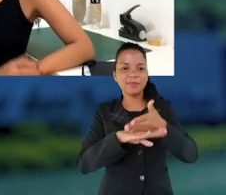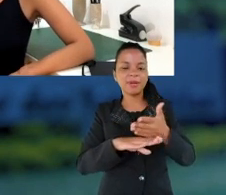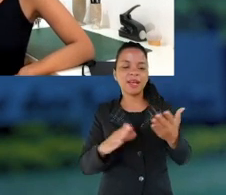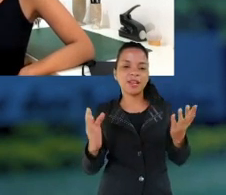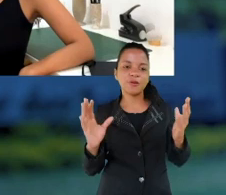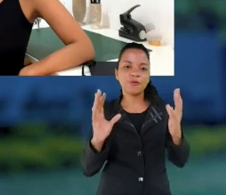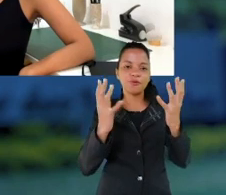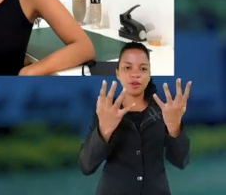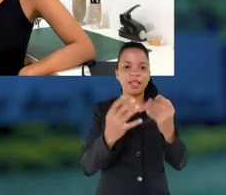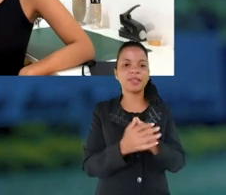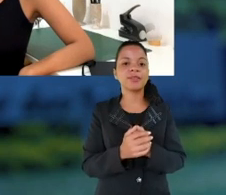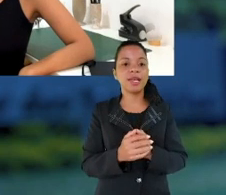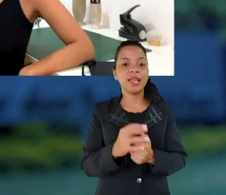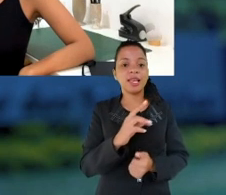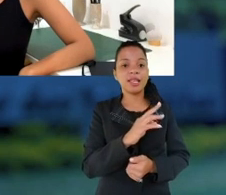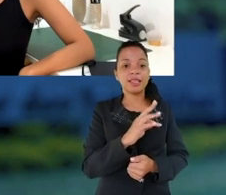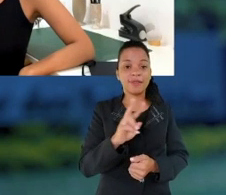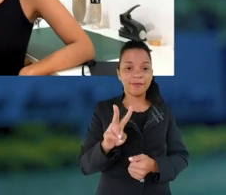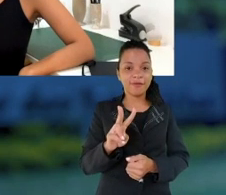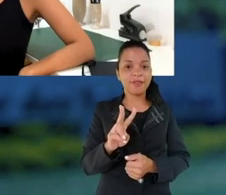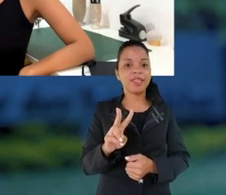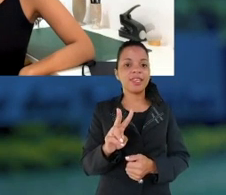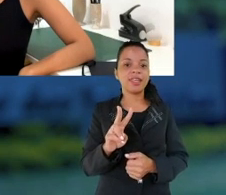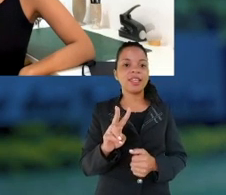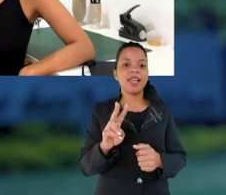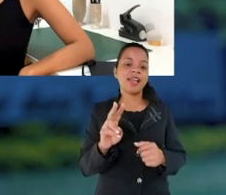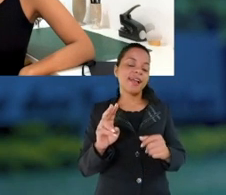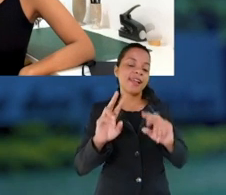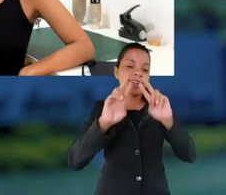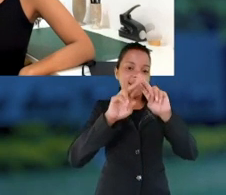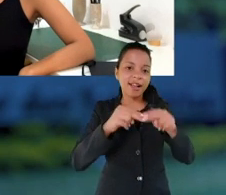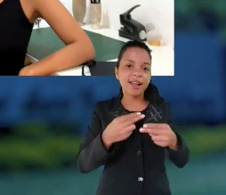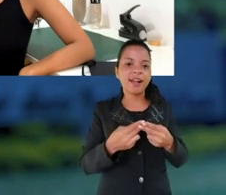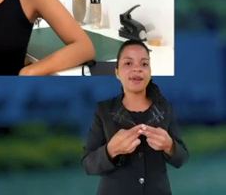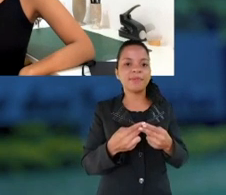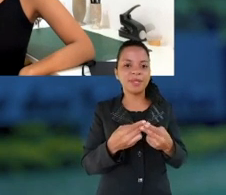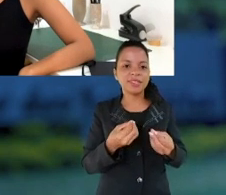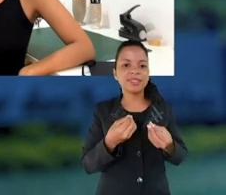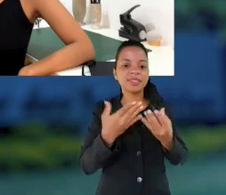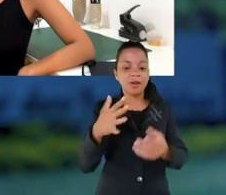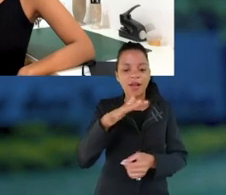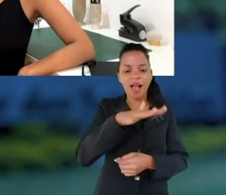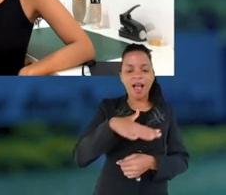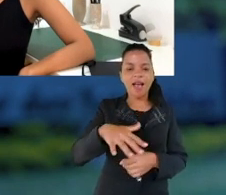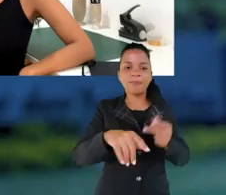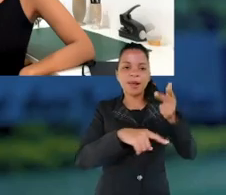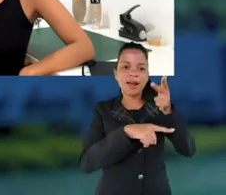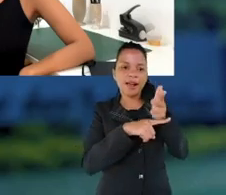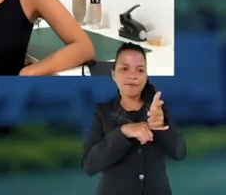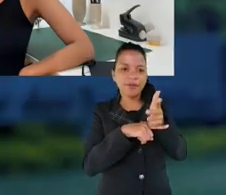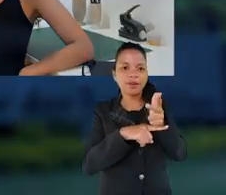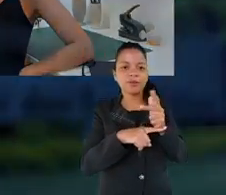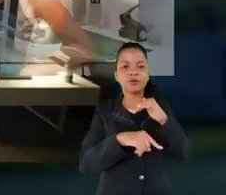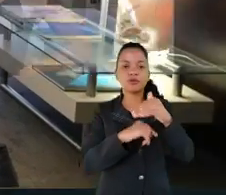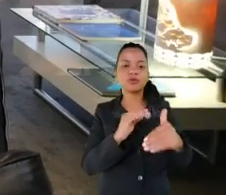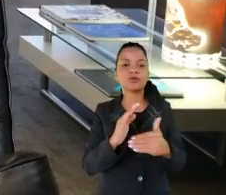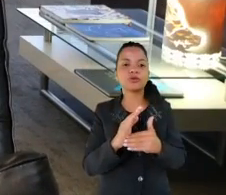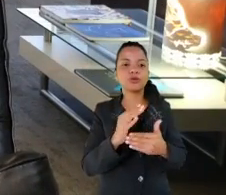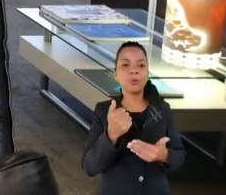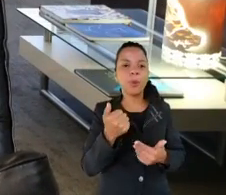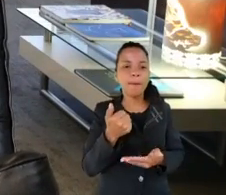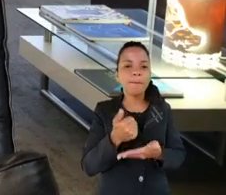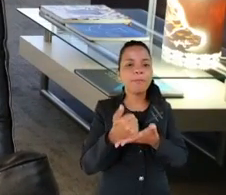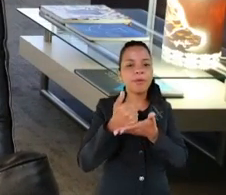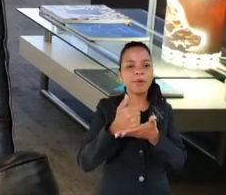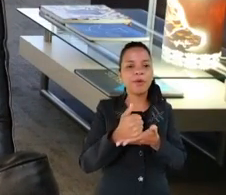TV Câmara Distrital, que gentilmente nos forneceu o estúdio para a gravação do evento, todo o apoio técnico, todos os envolvidos